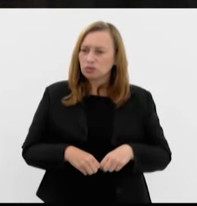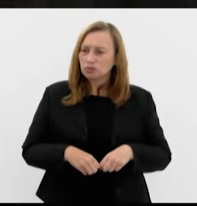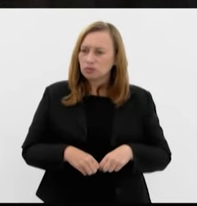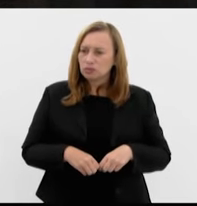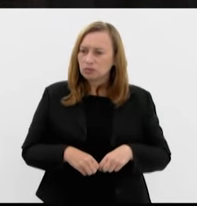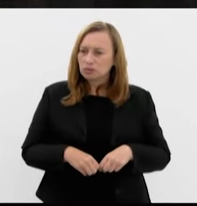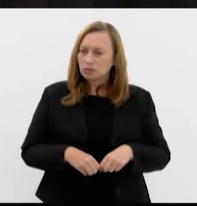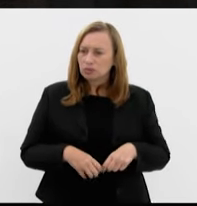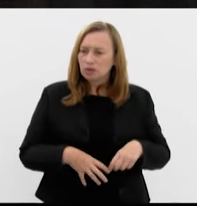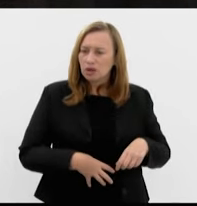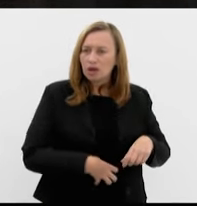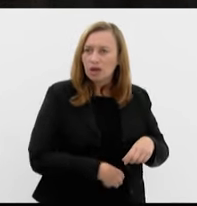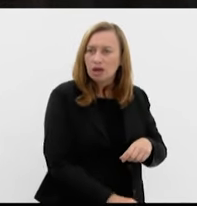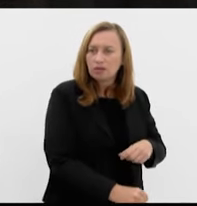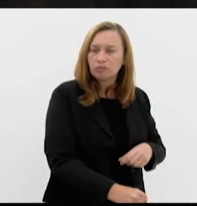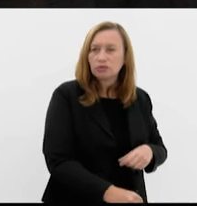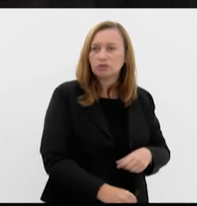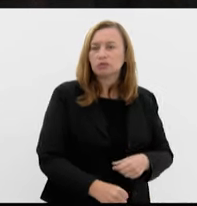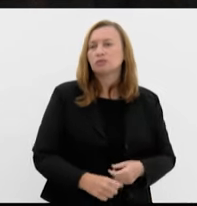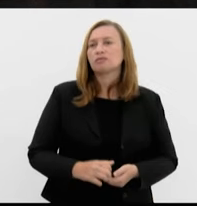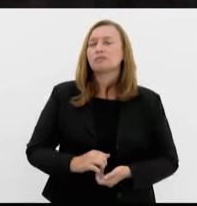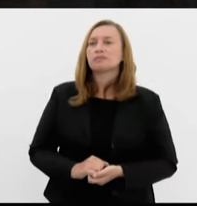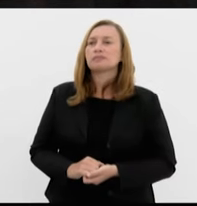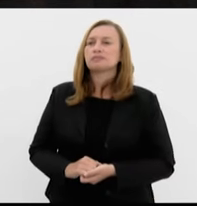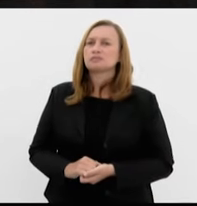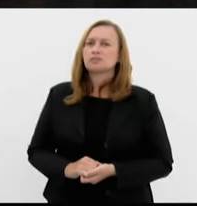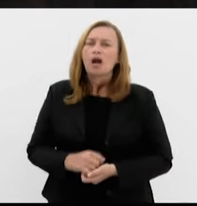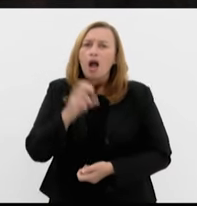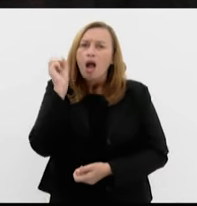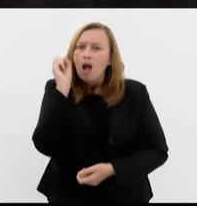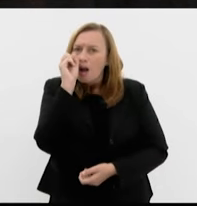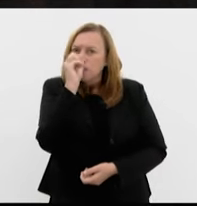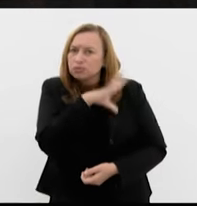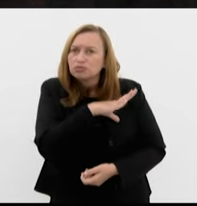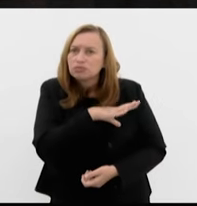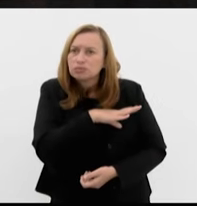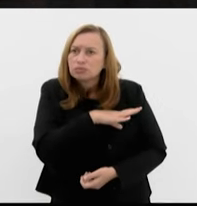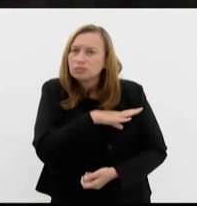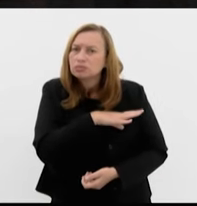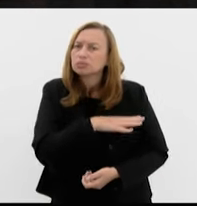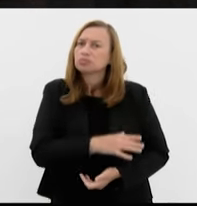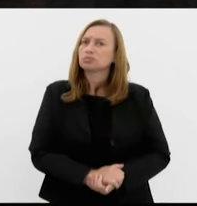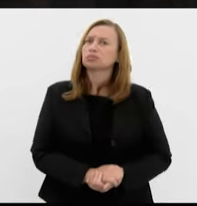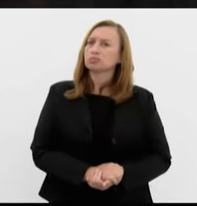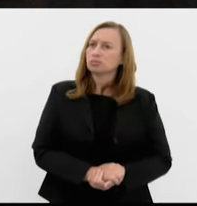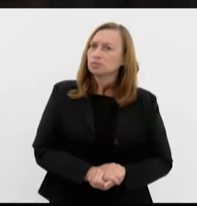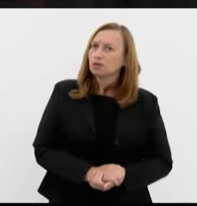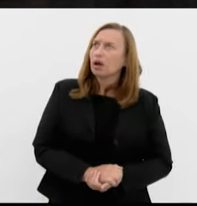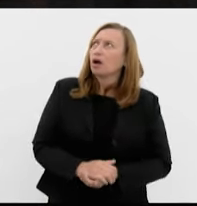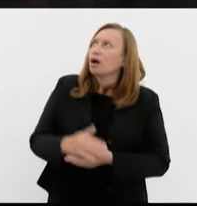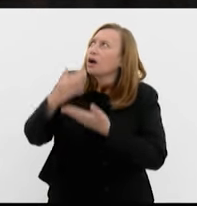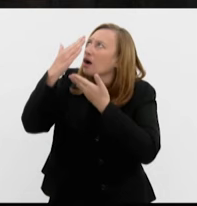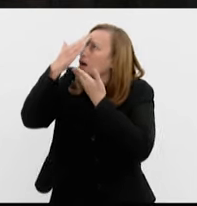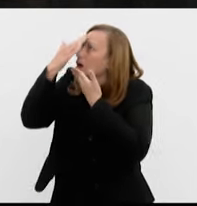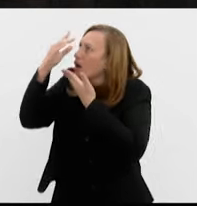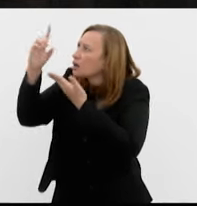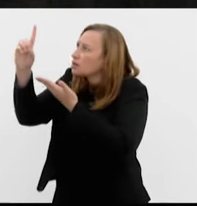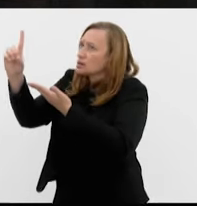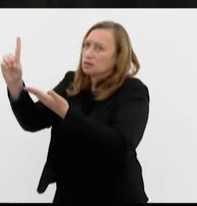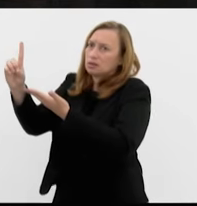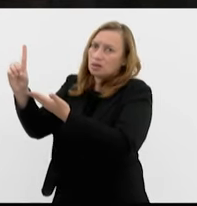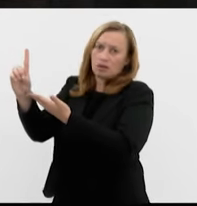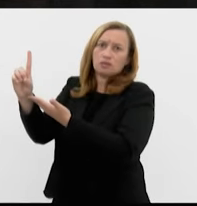e é tamanho o absurdo que graças a Deus e ao